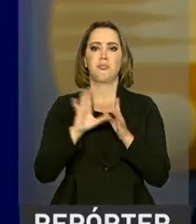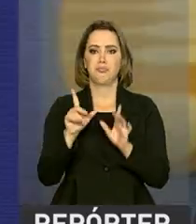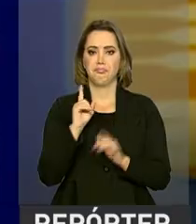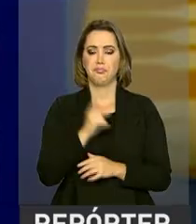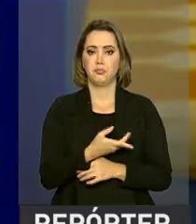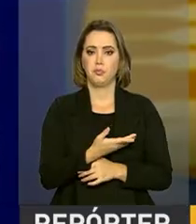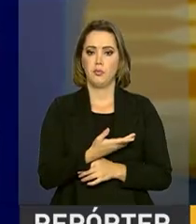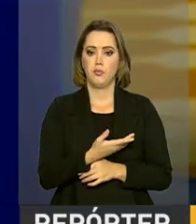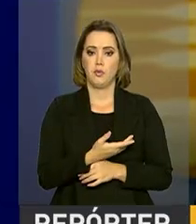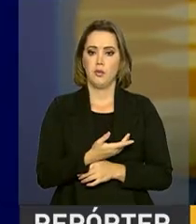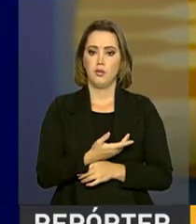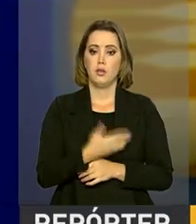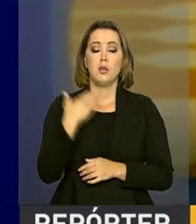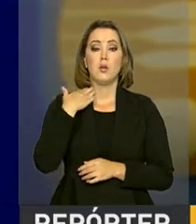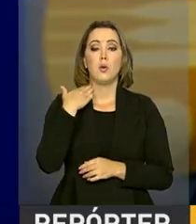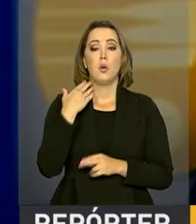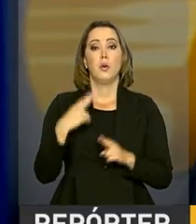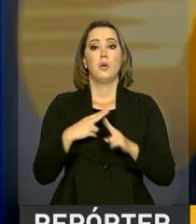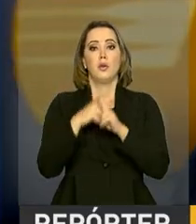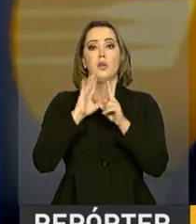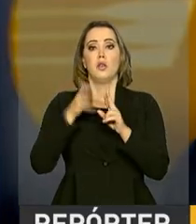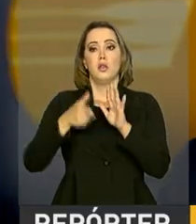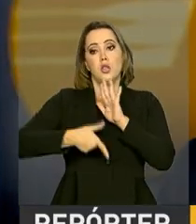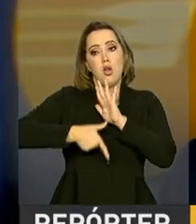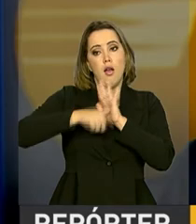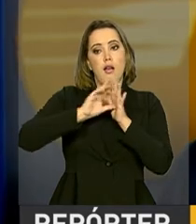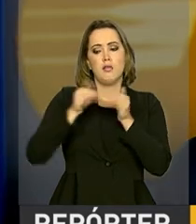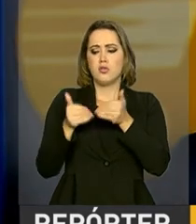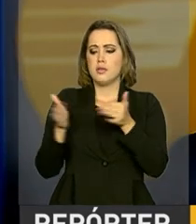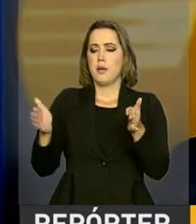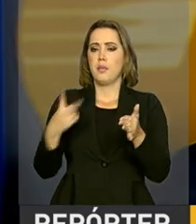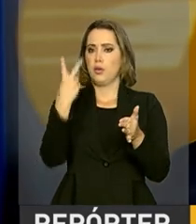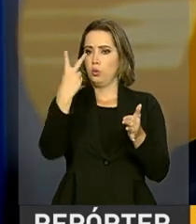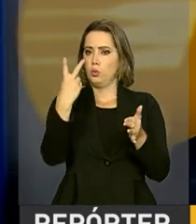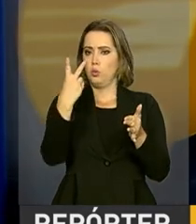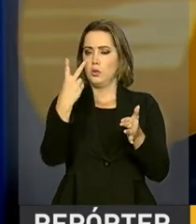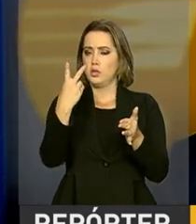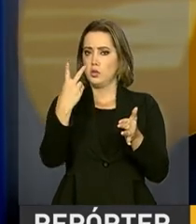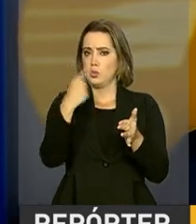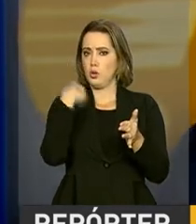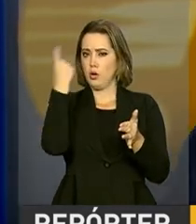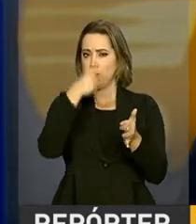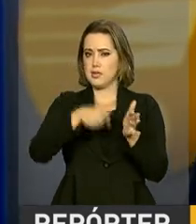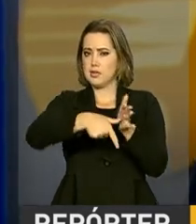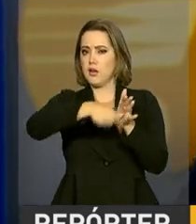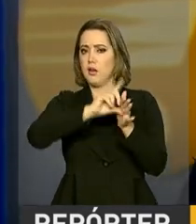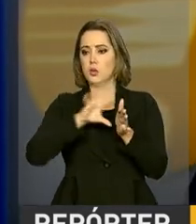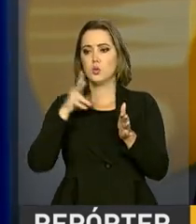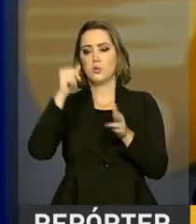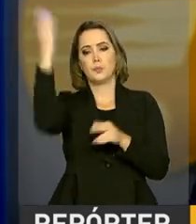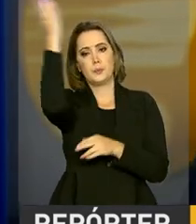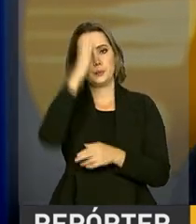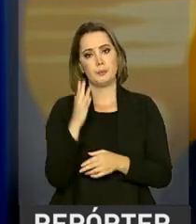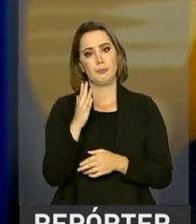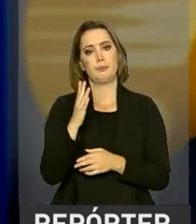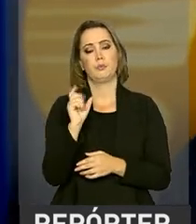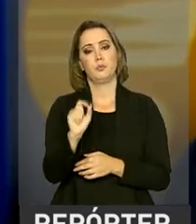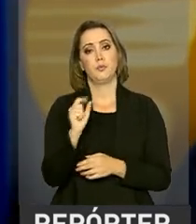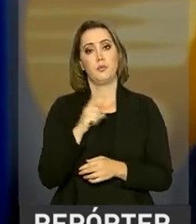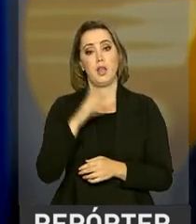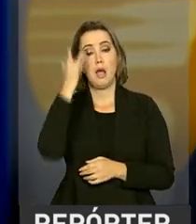já vista pelos jogadores com duas horas de antecedência abrindo suas agências duas horas de antecedência em todo o brasil